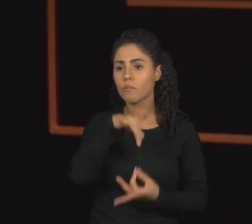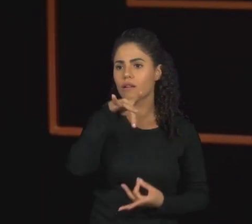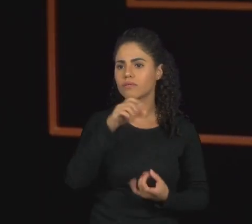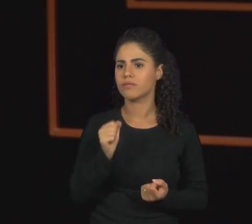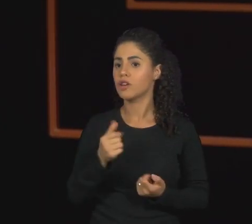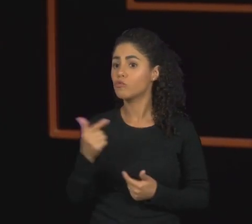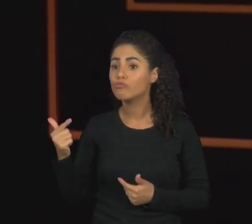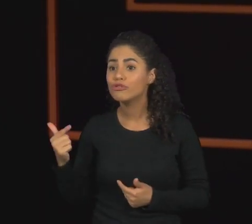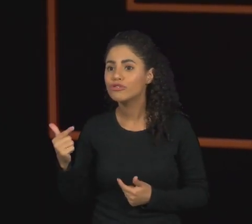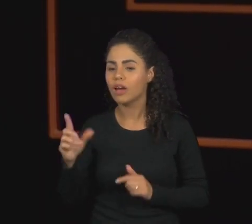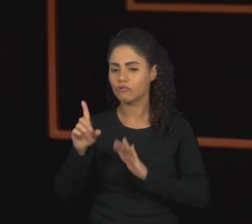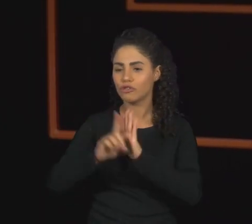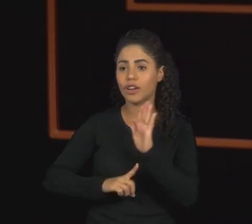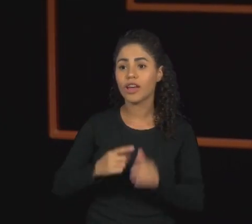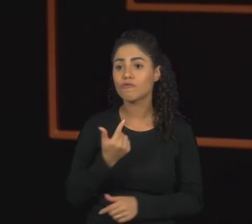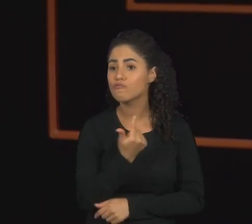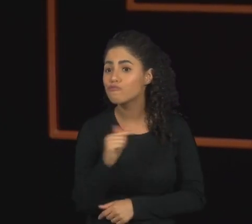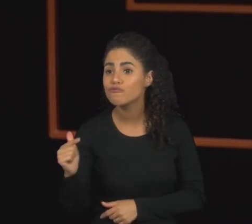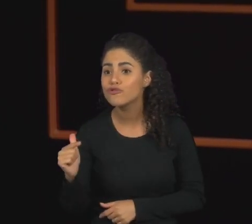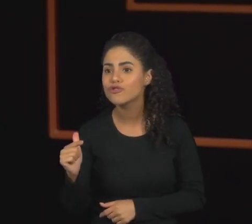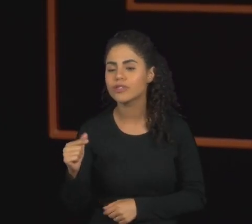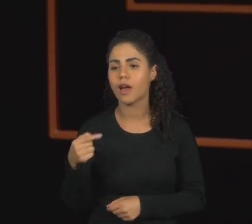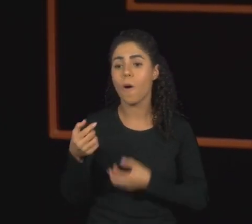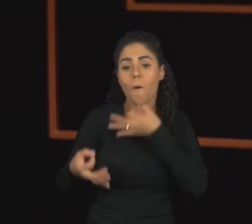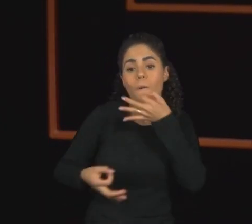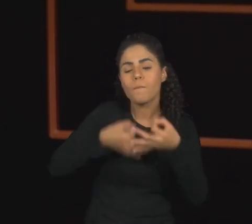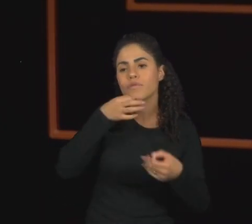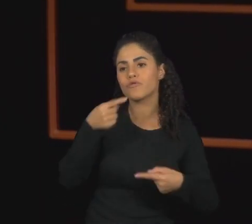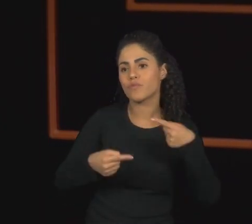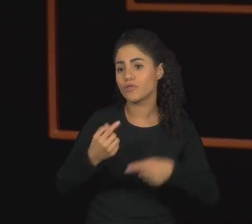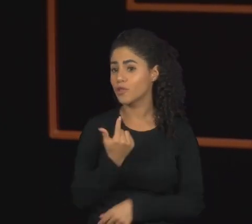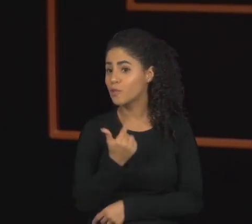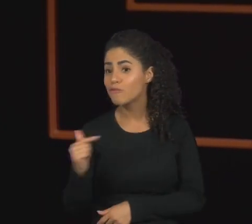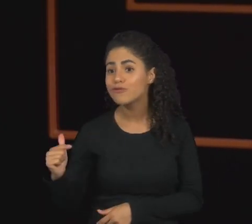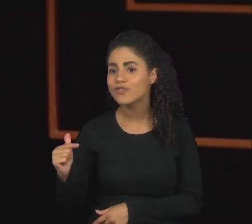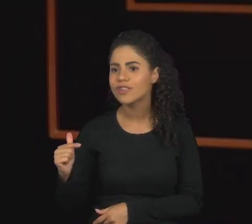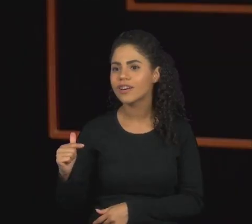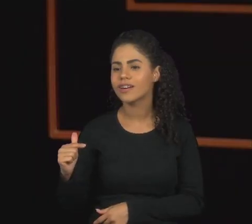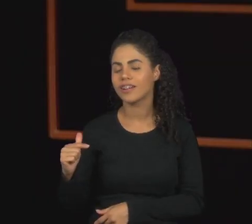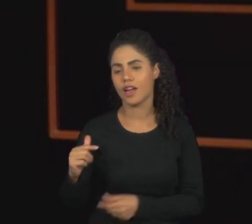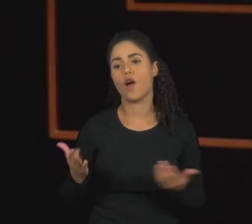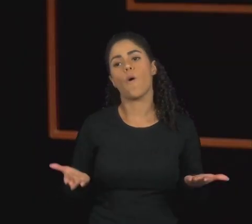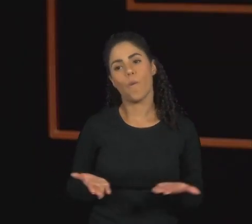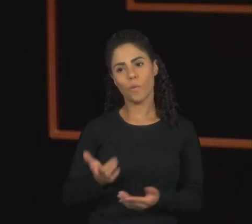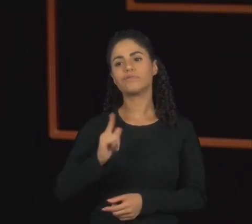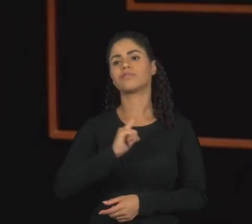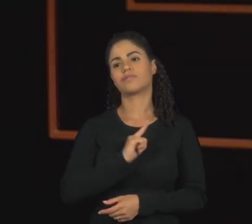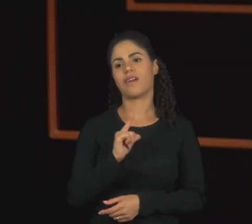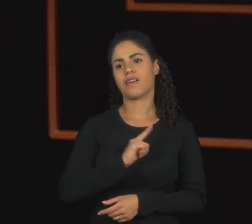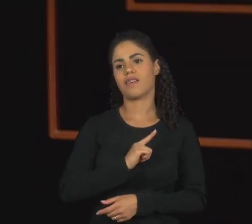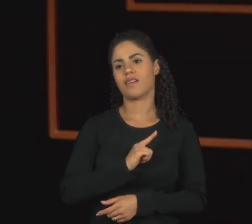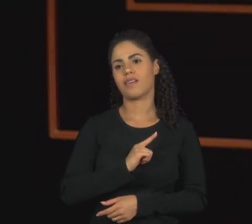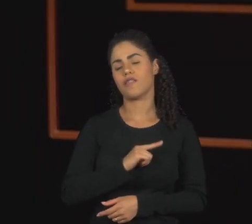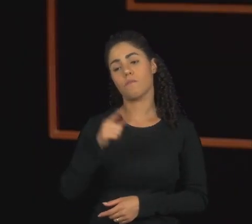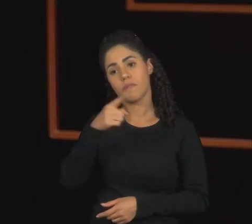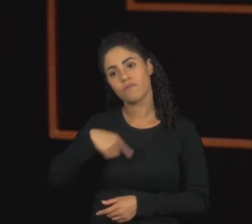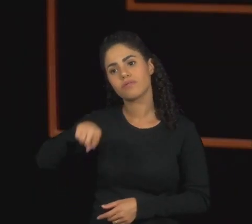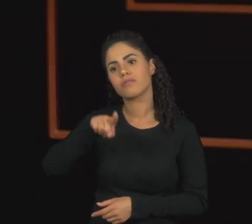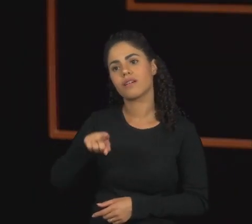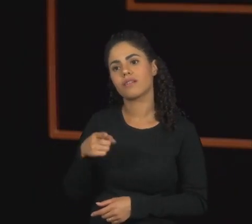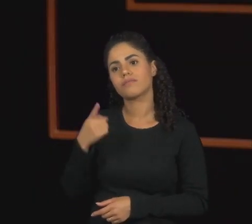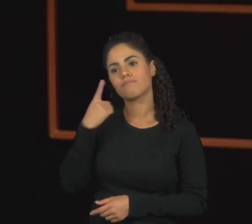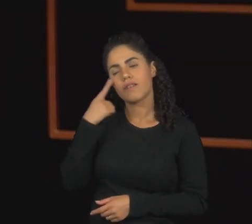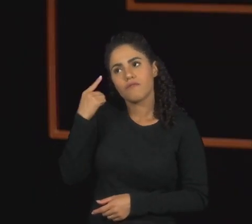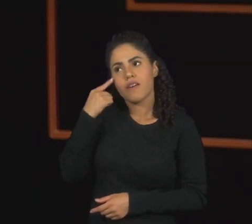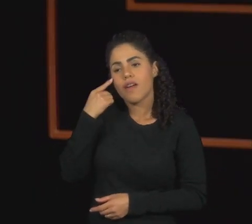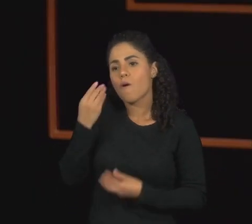direito de ter uma opinião política diferente, sem o direito de manifestação, né? Então eu tenho muito orgulho de ter